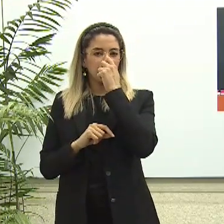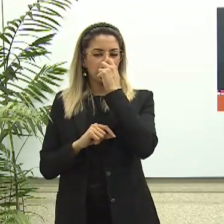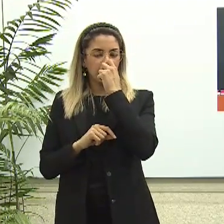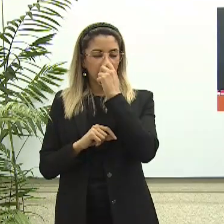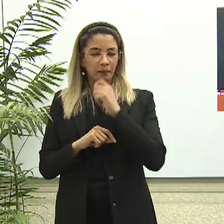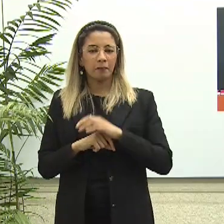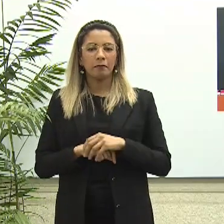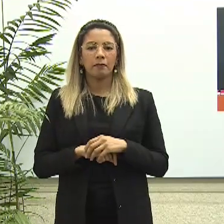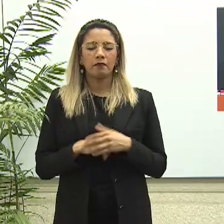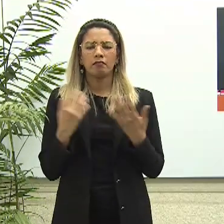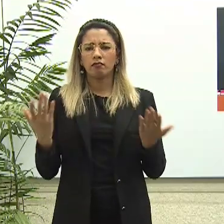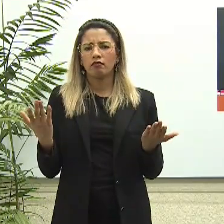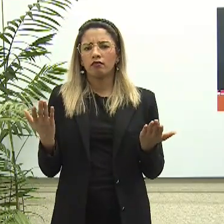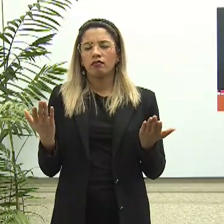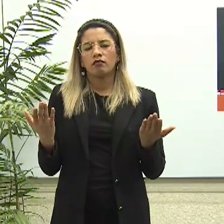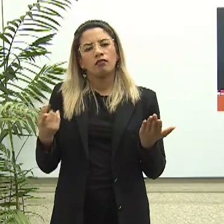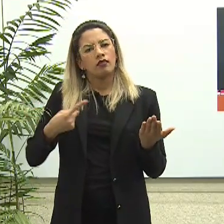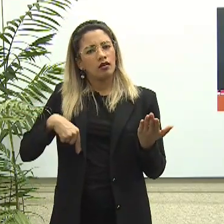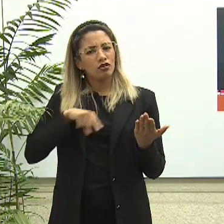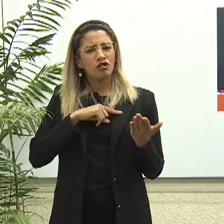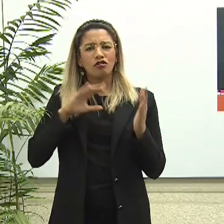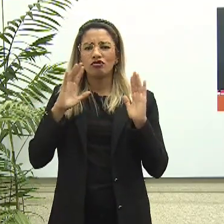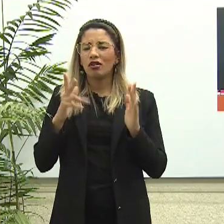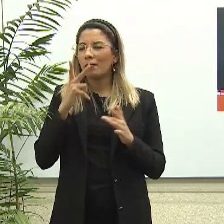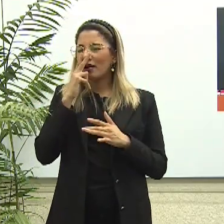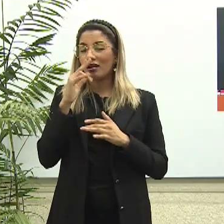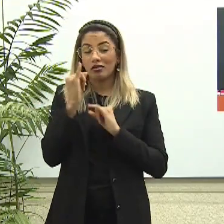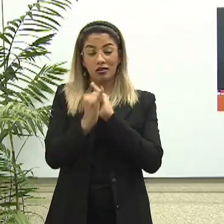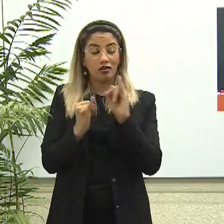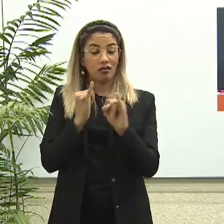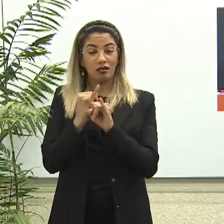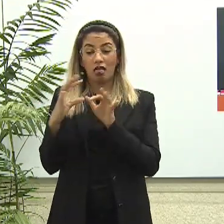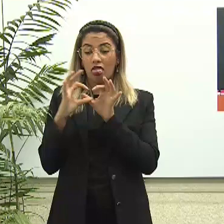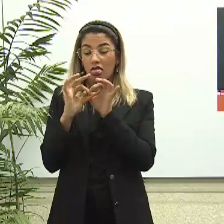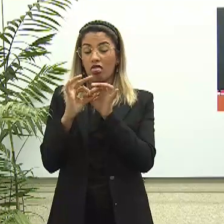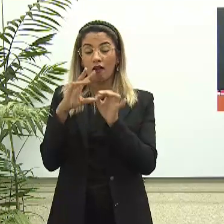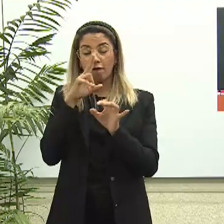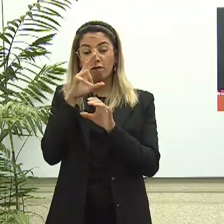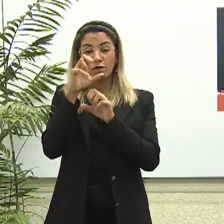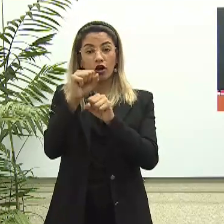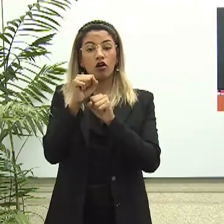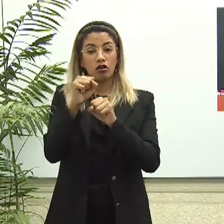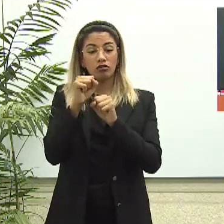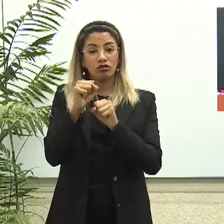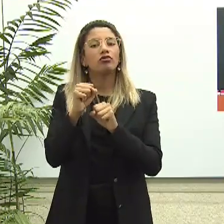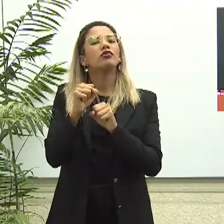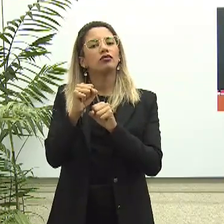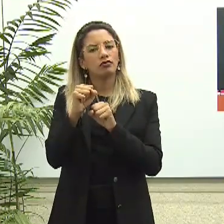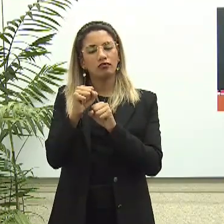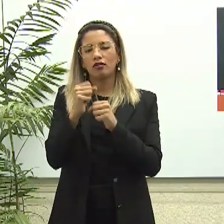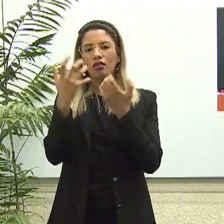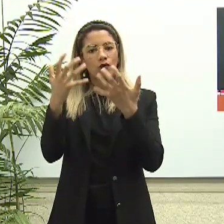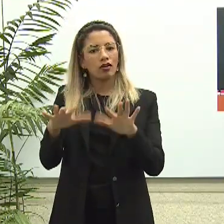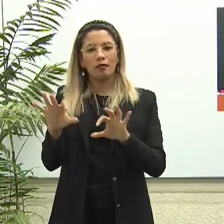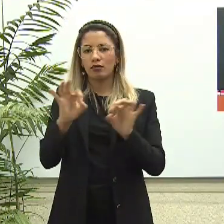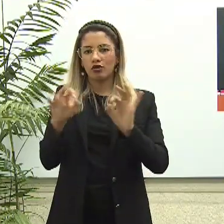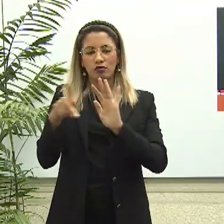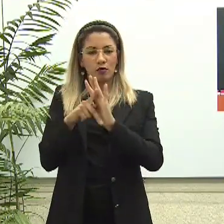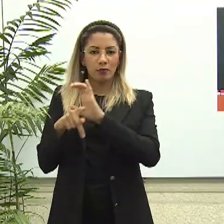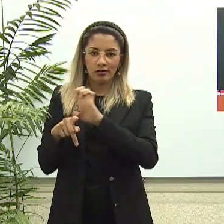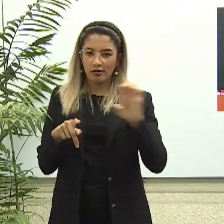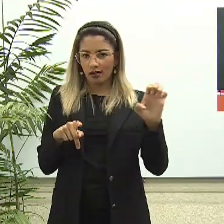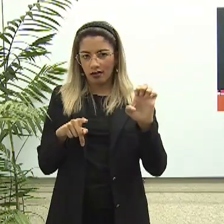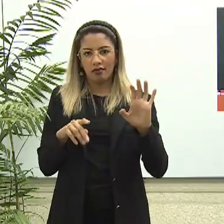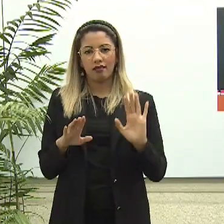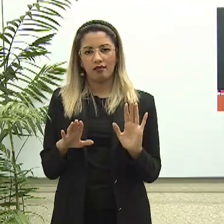eh a gente tá muito colonizado para não ter um projeto das esquerdas para o digital no momento em que o digital passa a